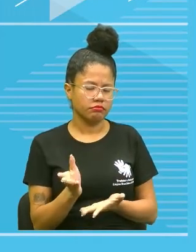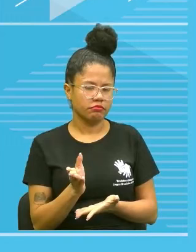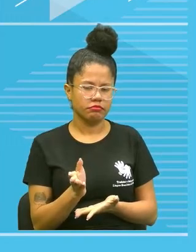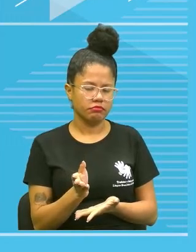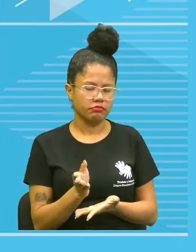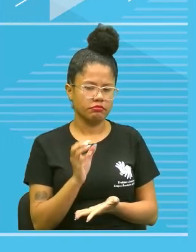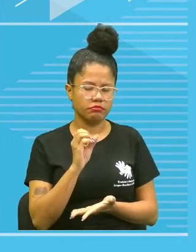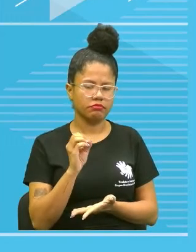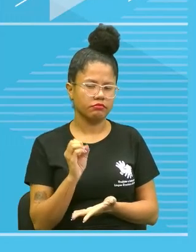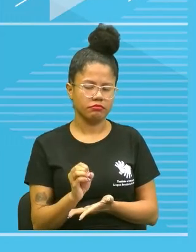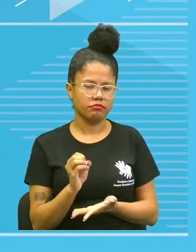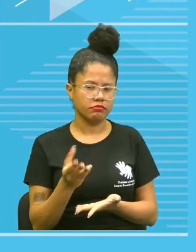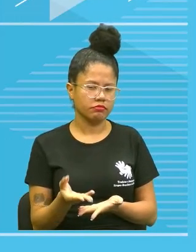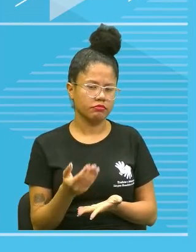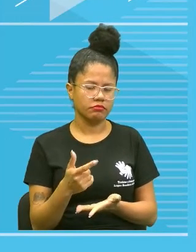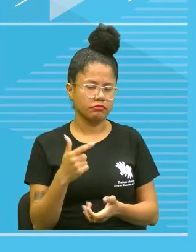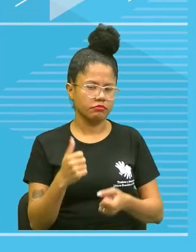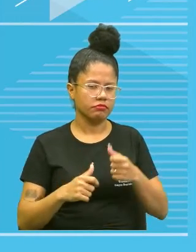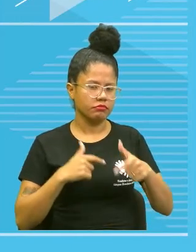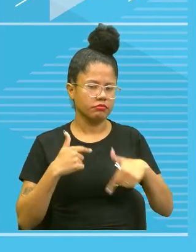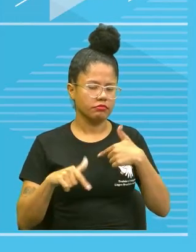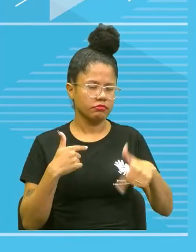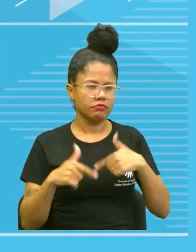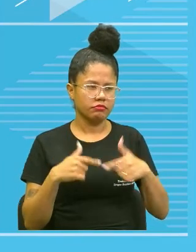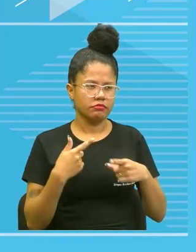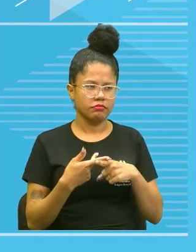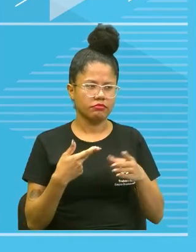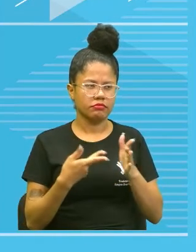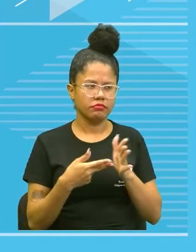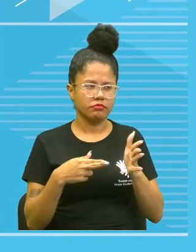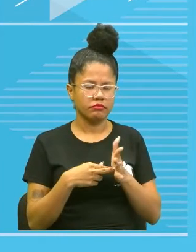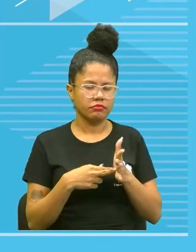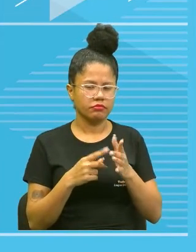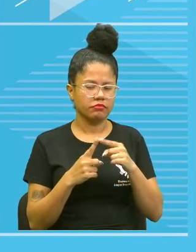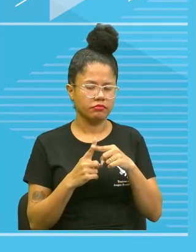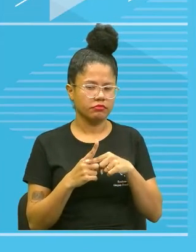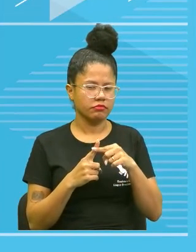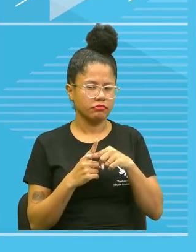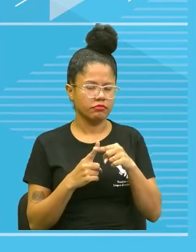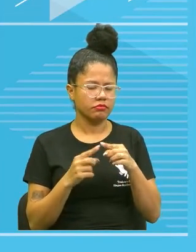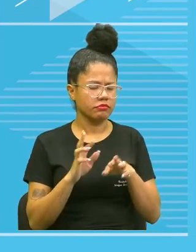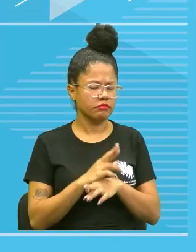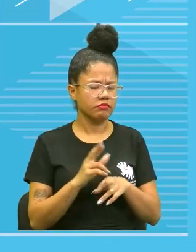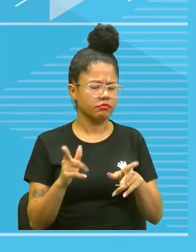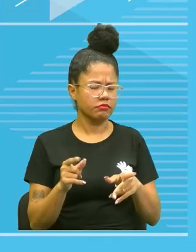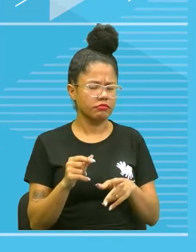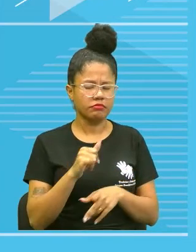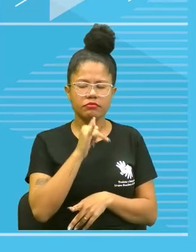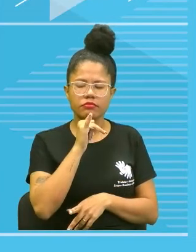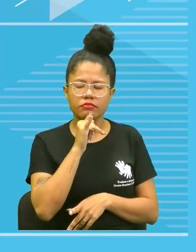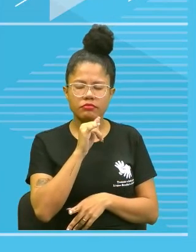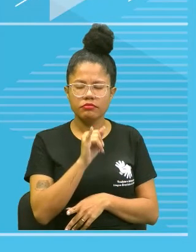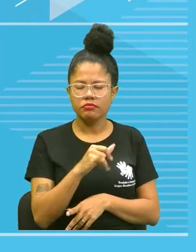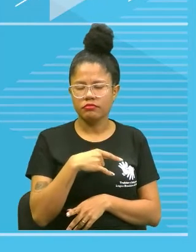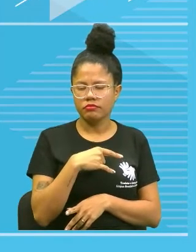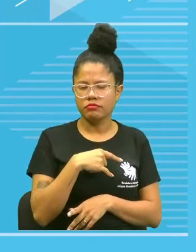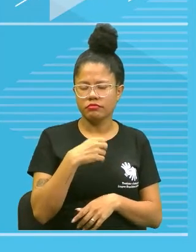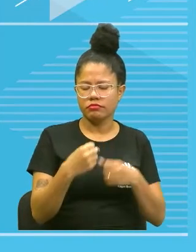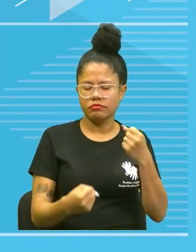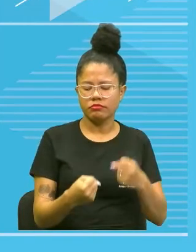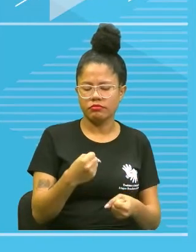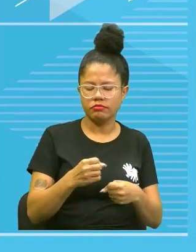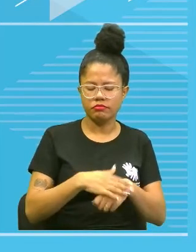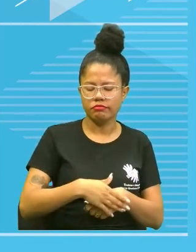ok? Então, se por um acaso eu tenho um carro mais antigo, aquele carro ele vai consumir